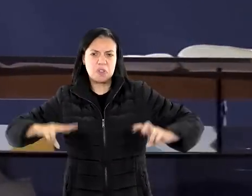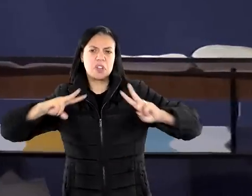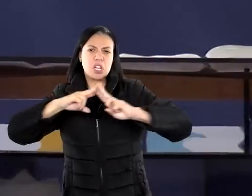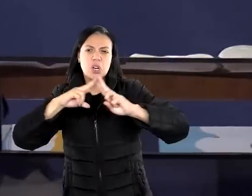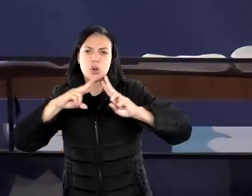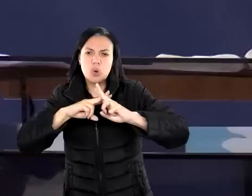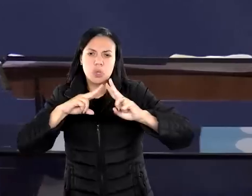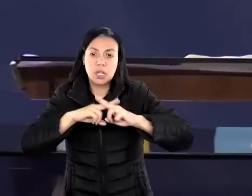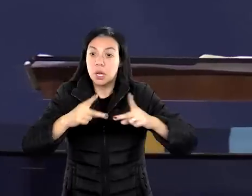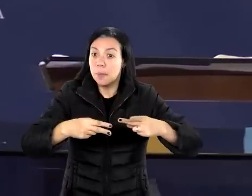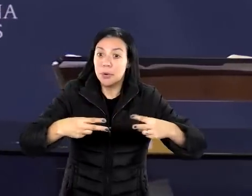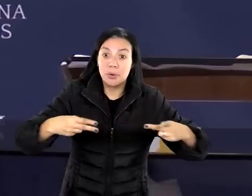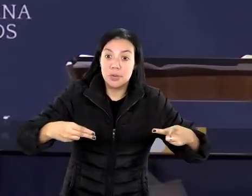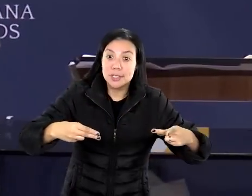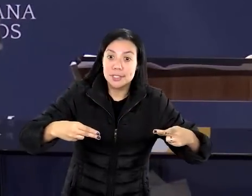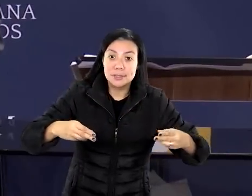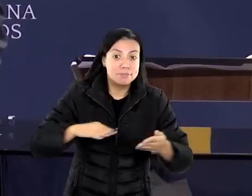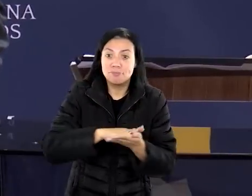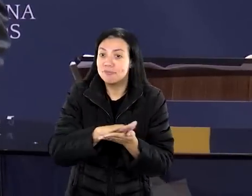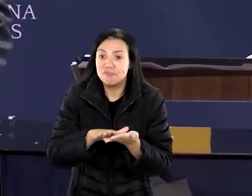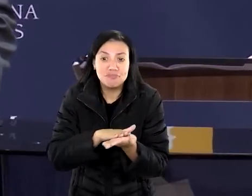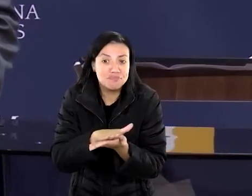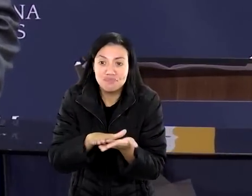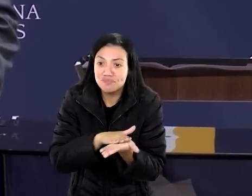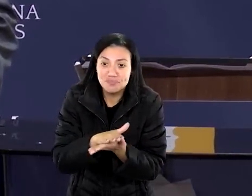o quê? Nenhum valor.